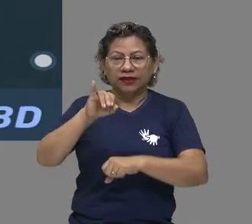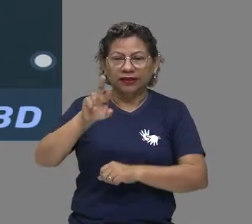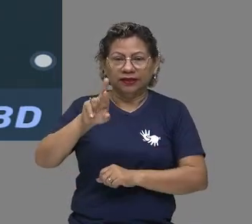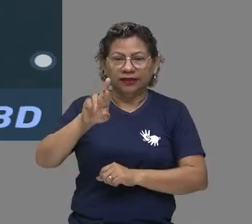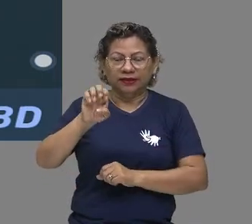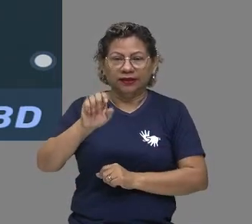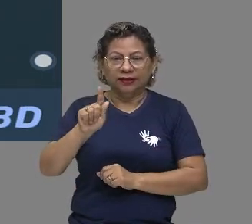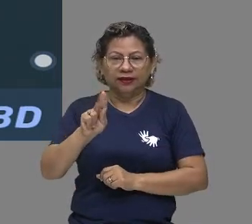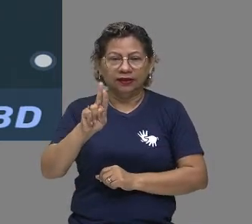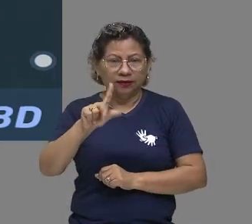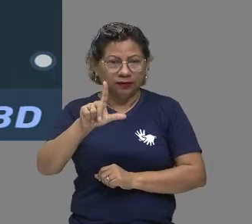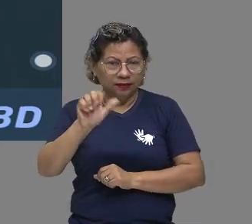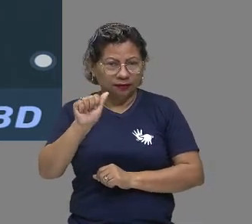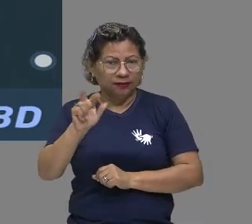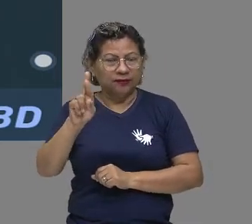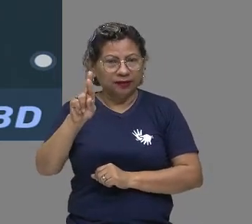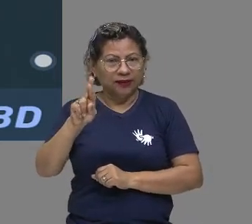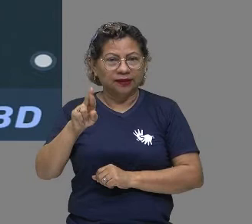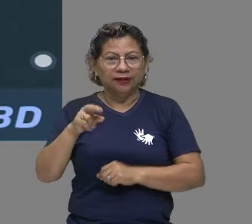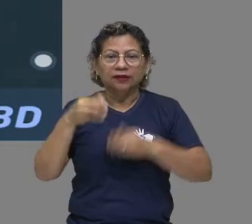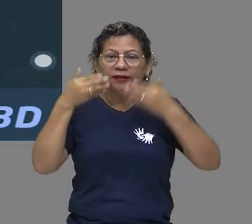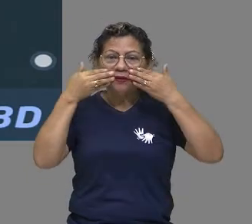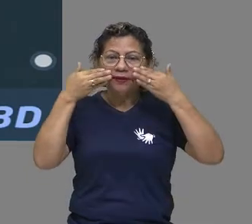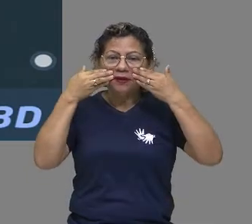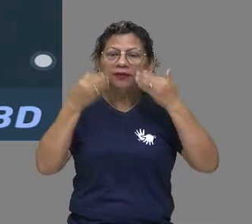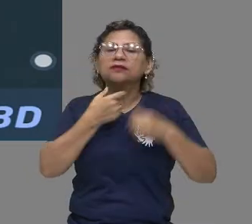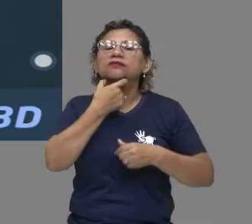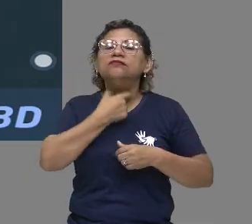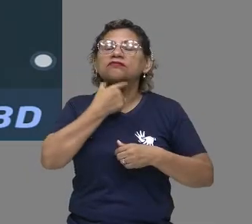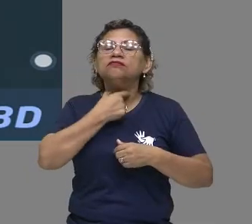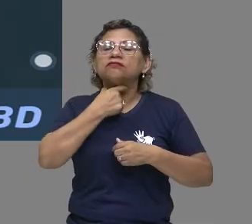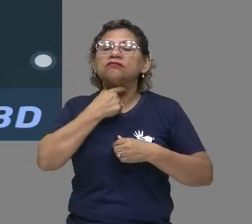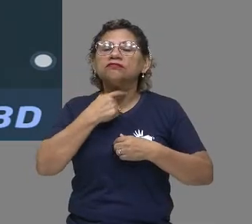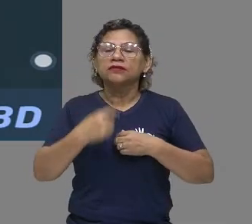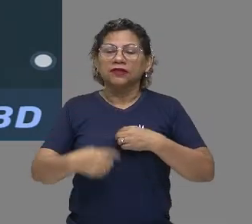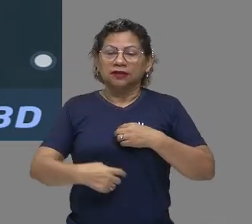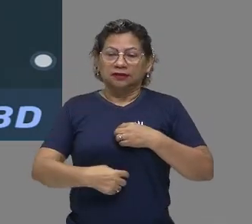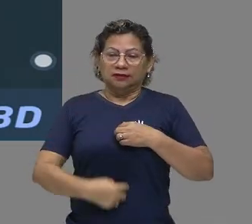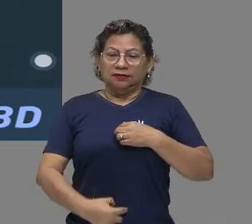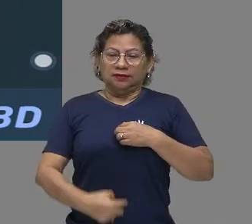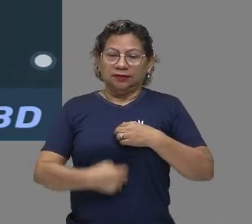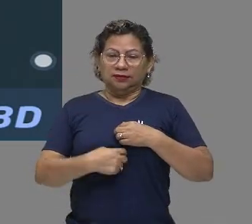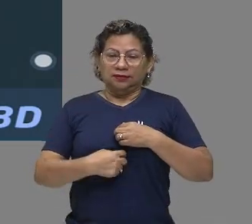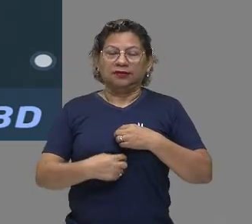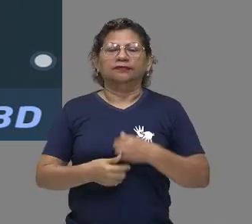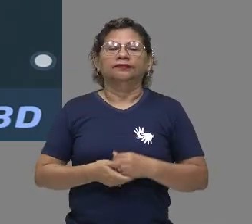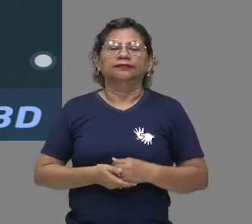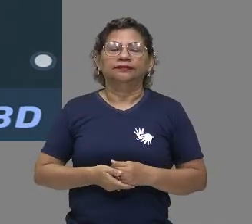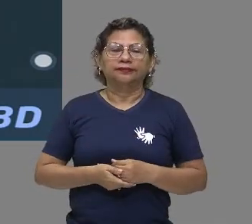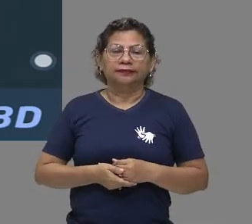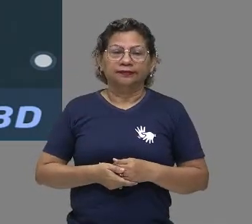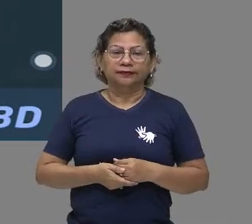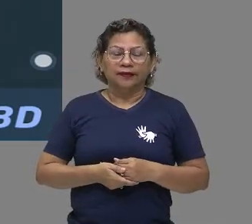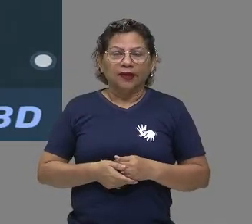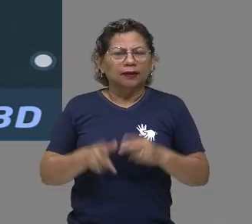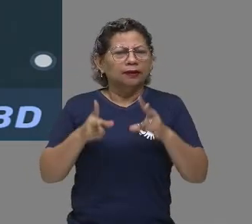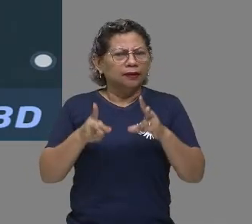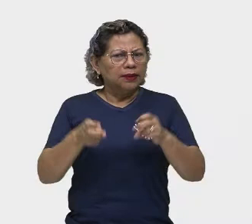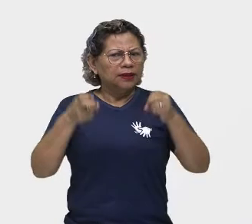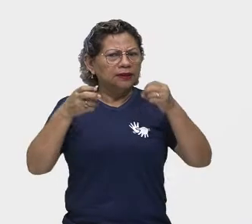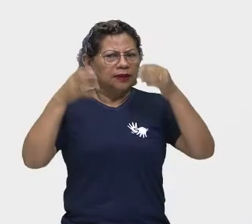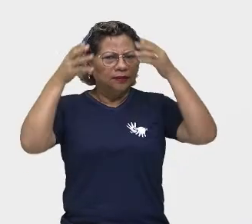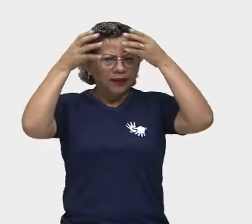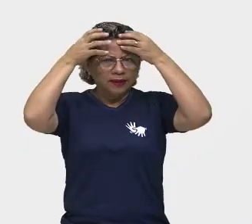tudo que está em verde representa para gente os ossos irregulares tá aí a gente vai observar que nos ossos da cabeça